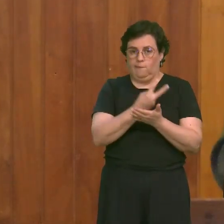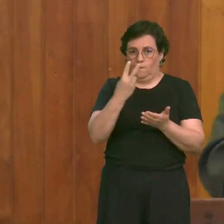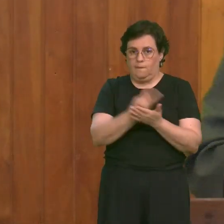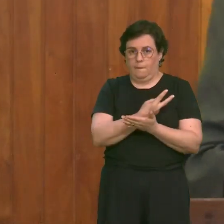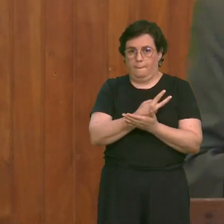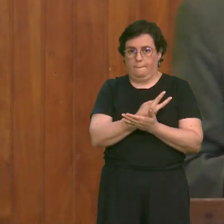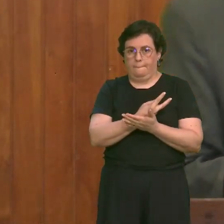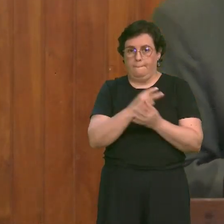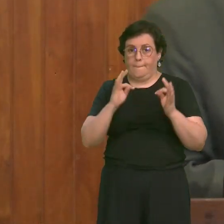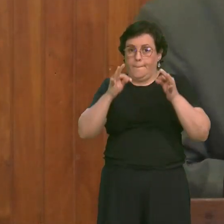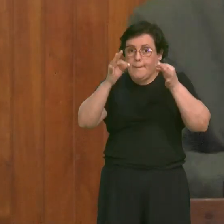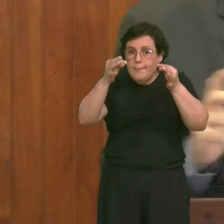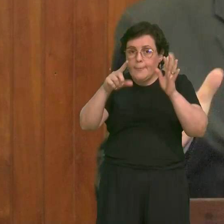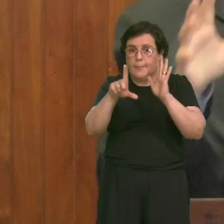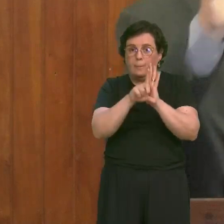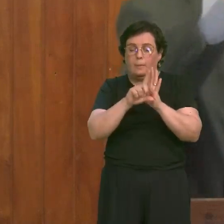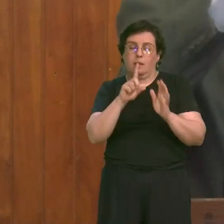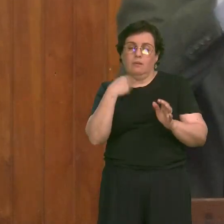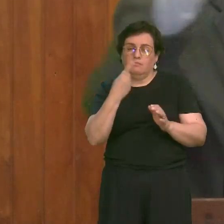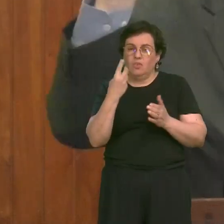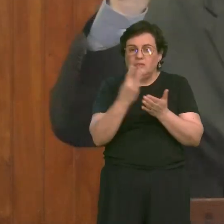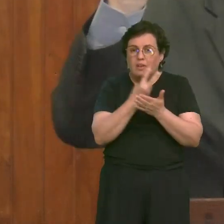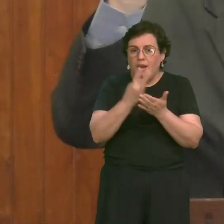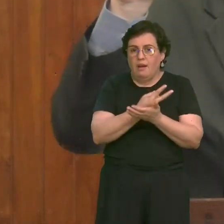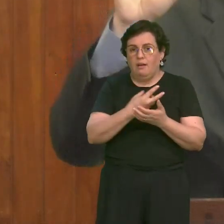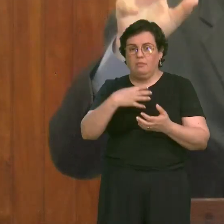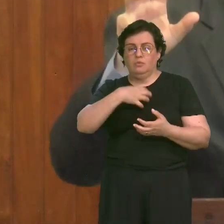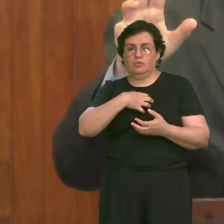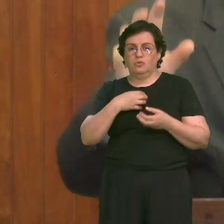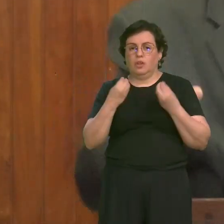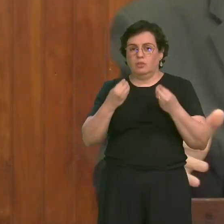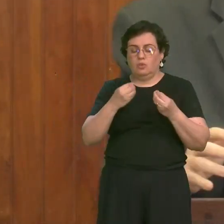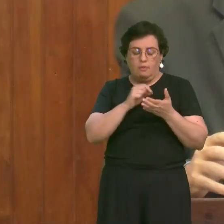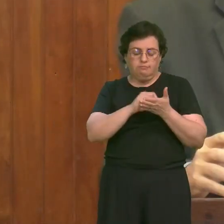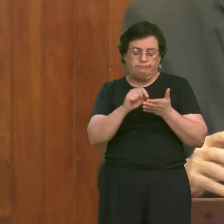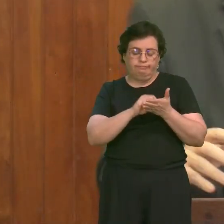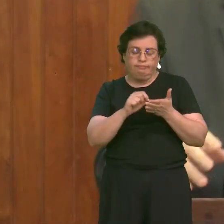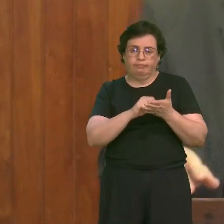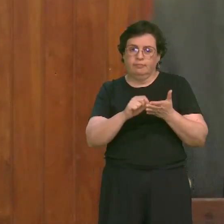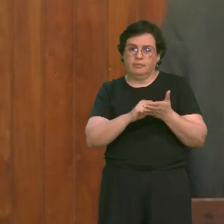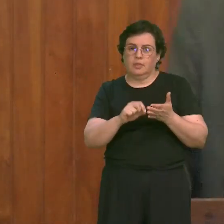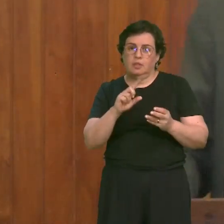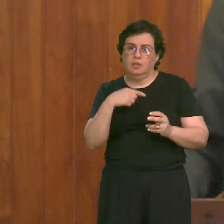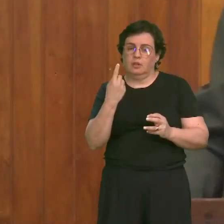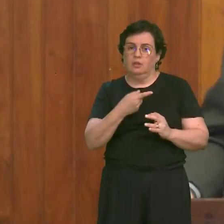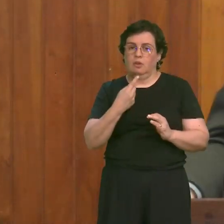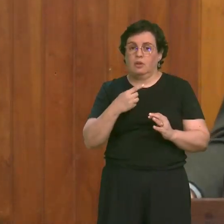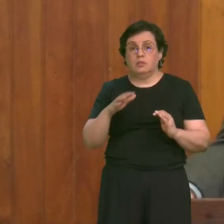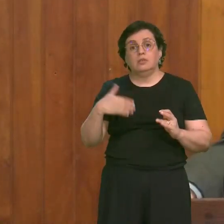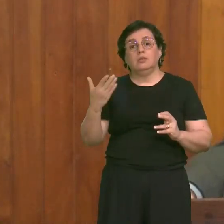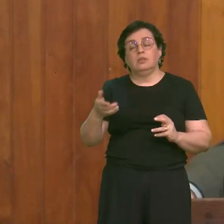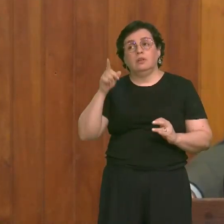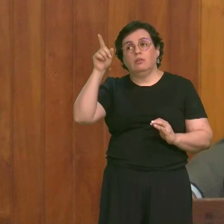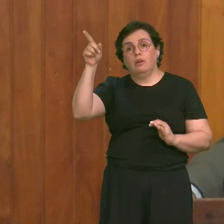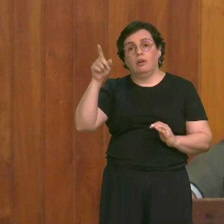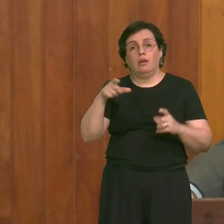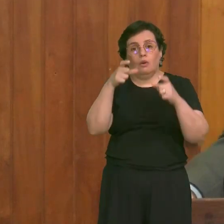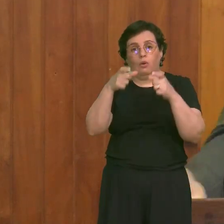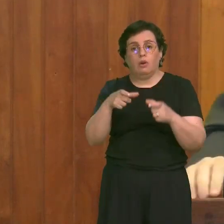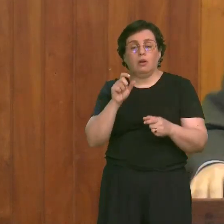na técnica Legislativa nós erramos na forma como texto ficou escrito e nós então lá